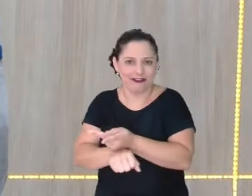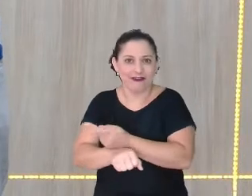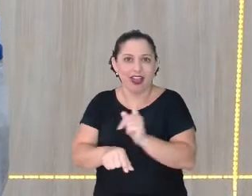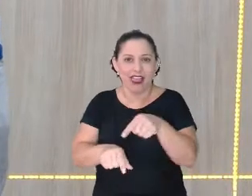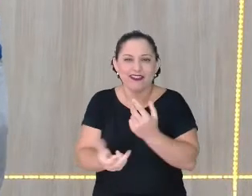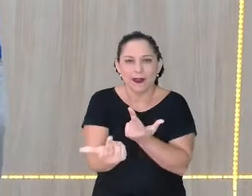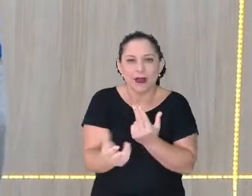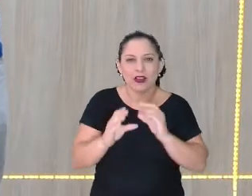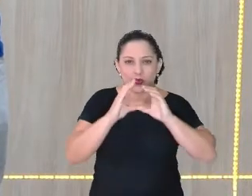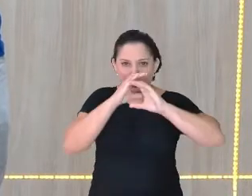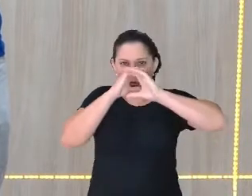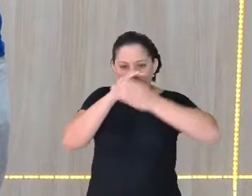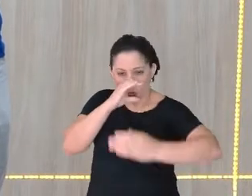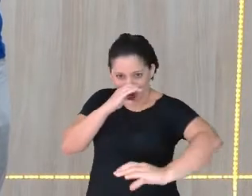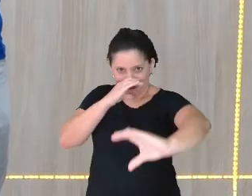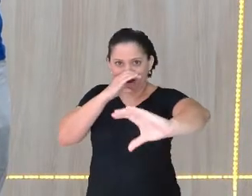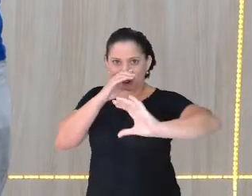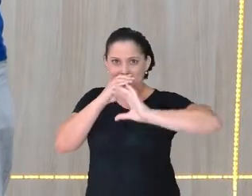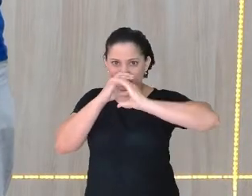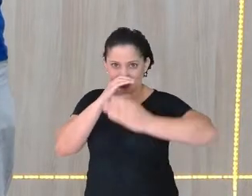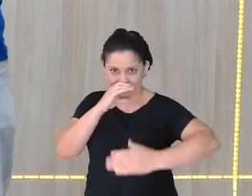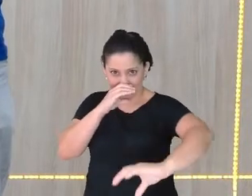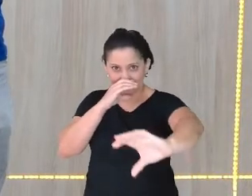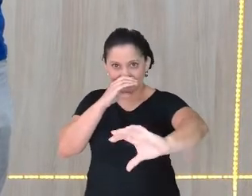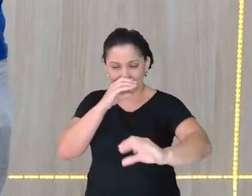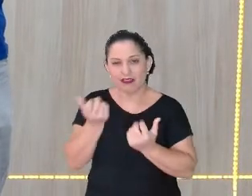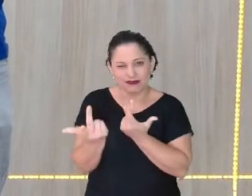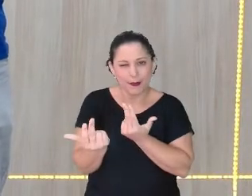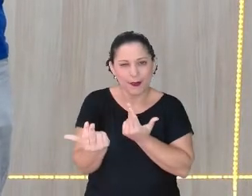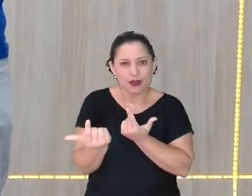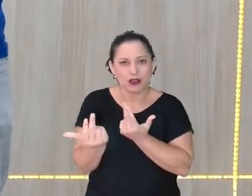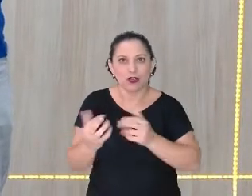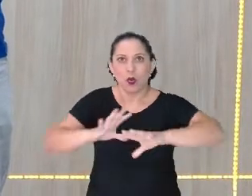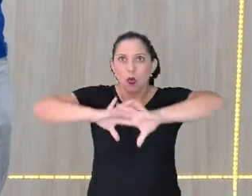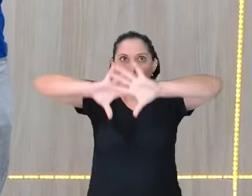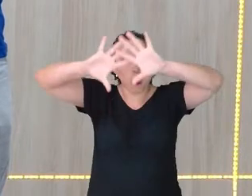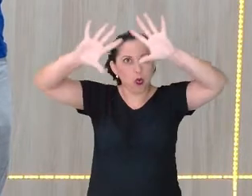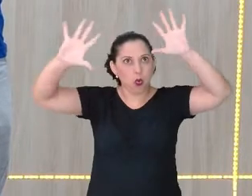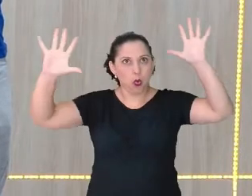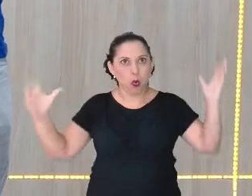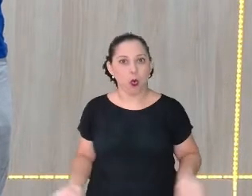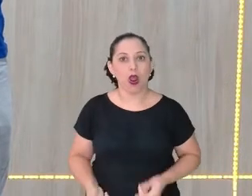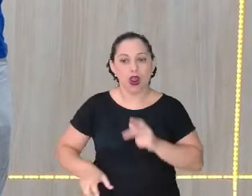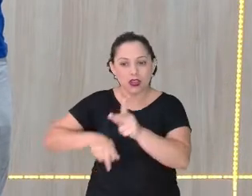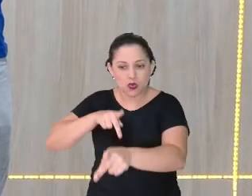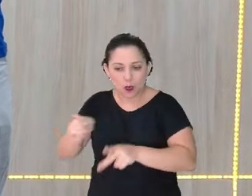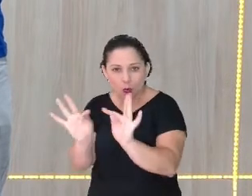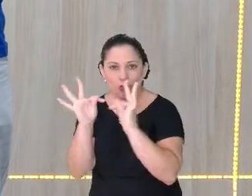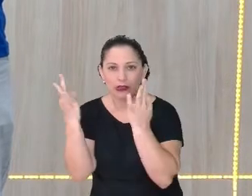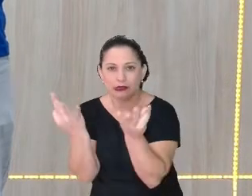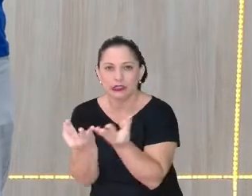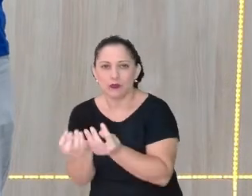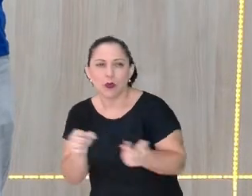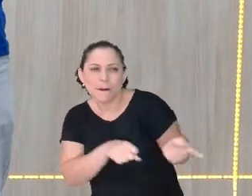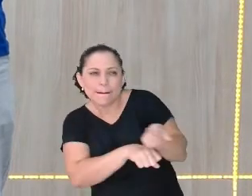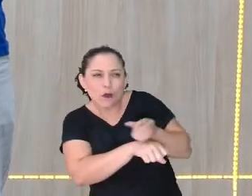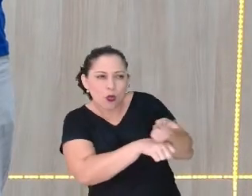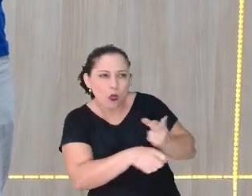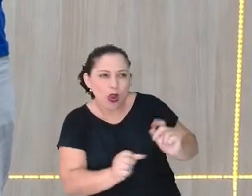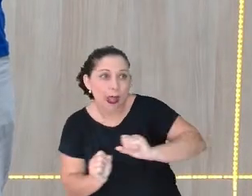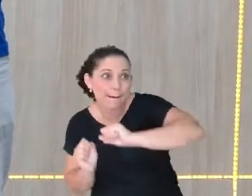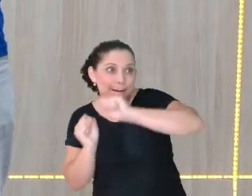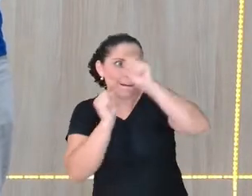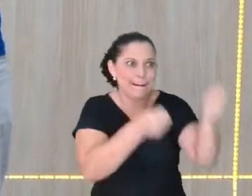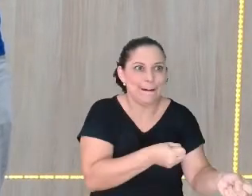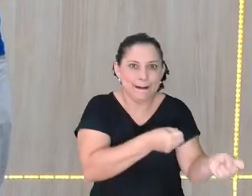do elefante. Ele não existe mais hoje, esse mamute, né? Mas como era uma área muito gelada, muito fria, era um bicho